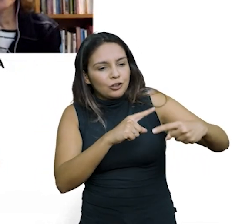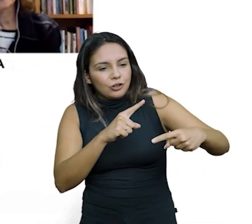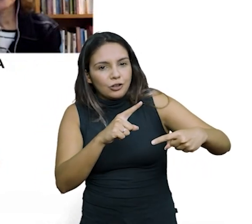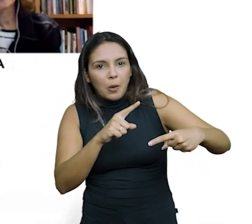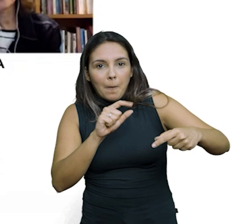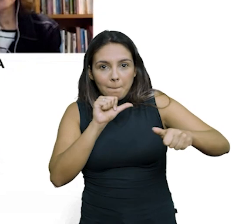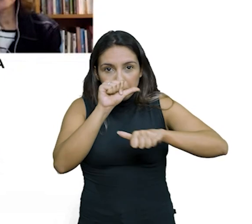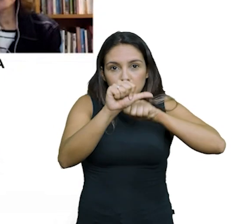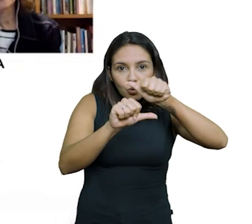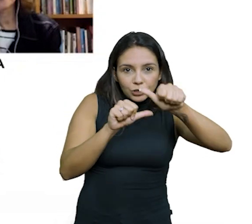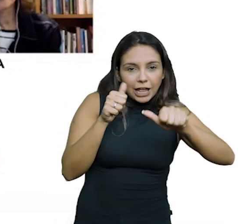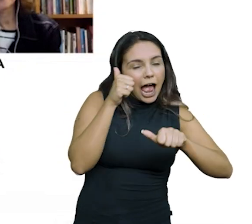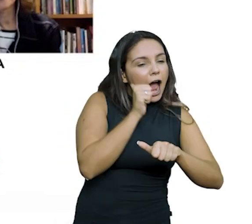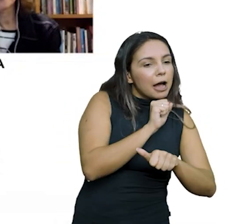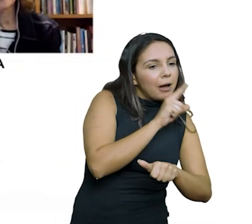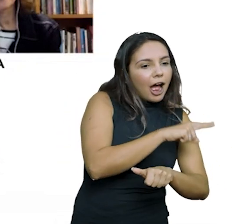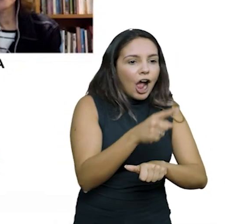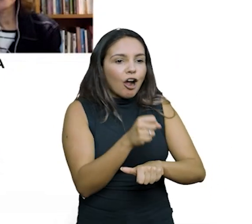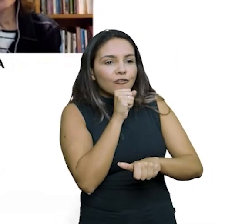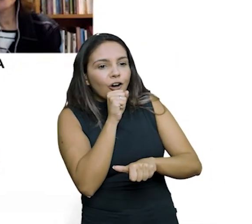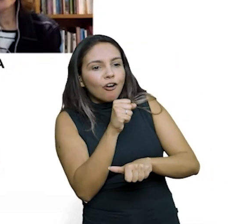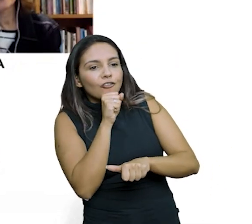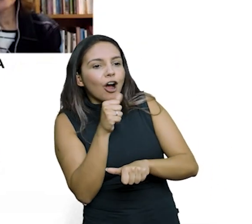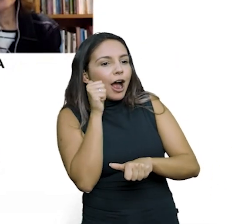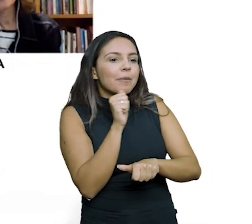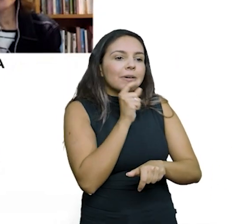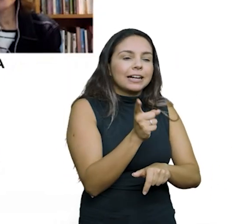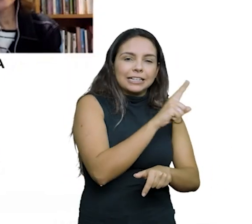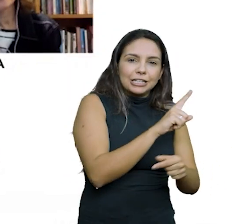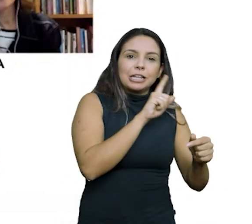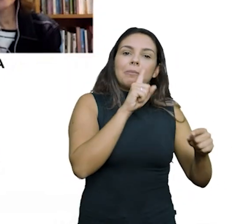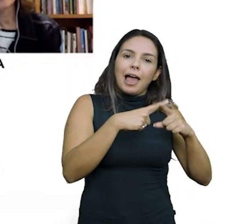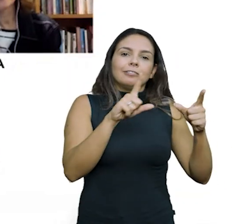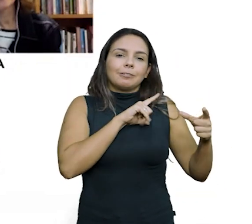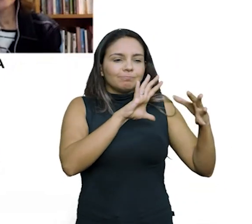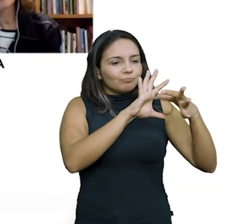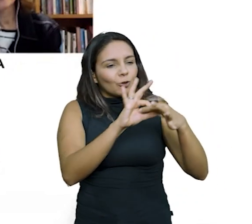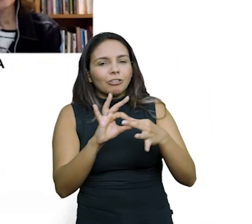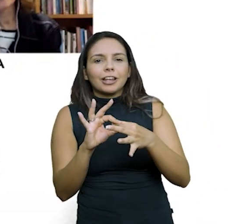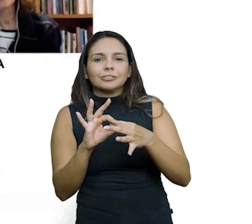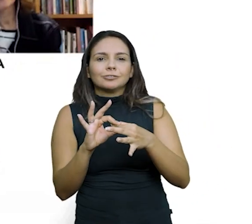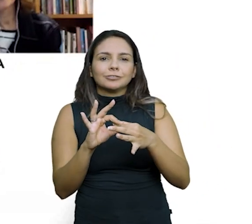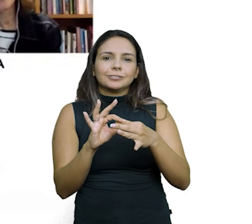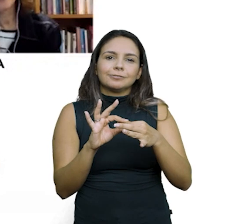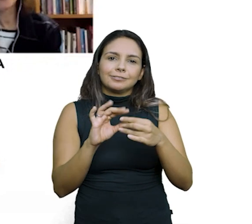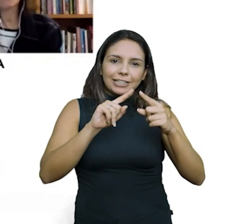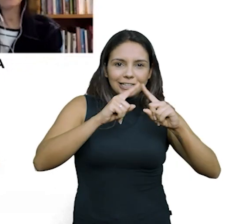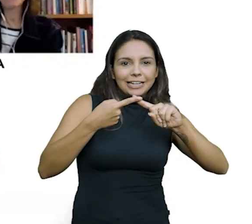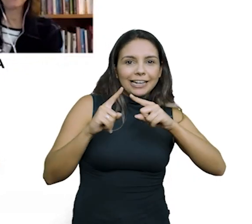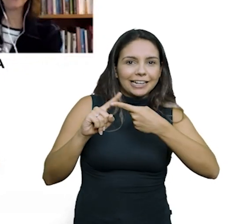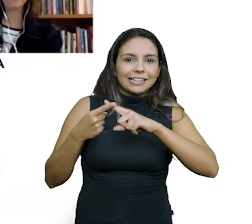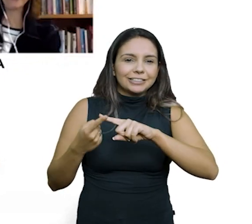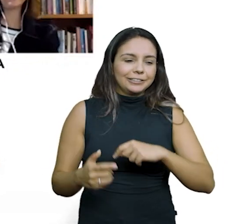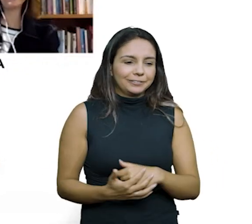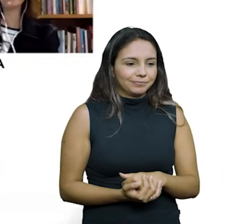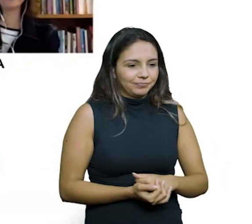coisas invertidas ou definitivamente alinhadas. Que